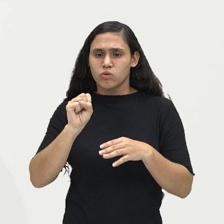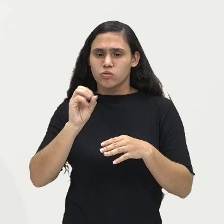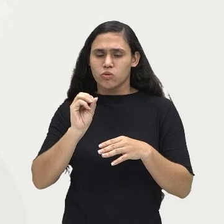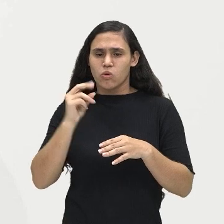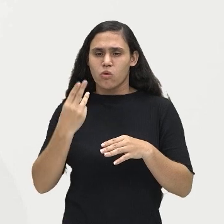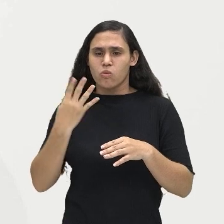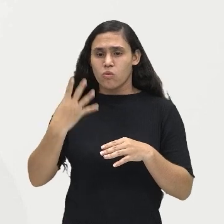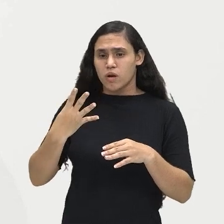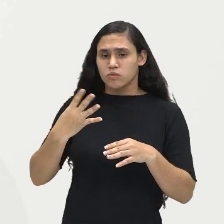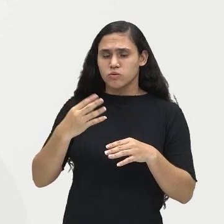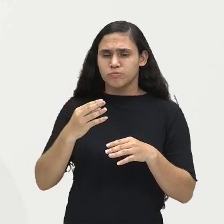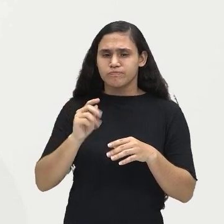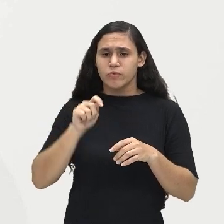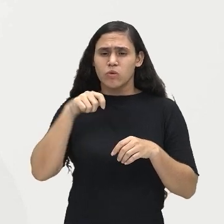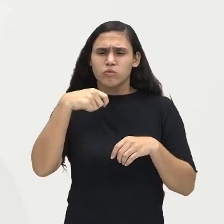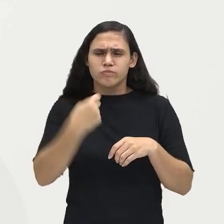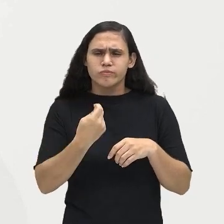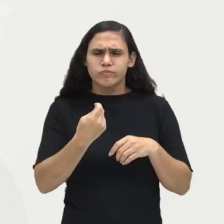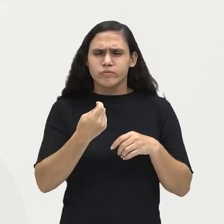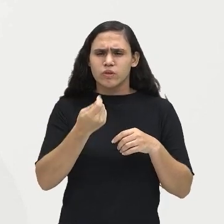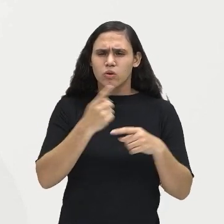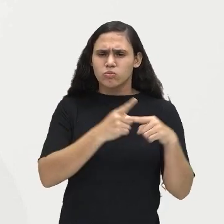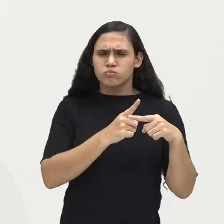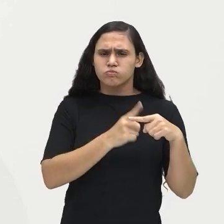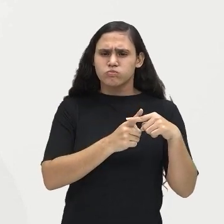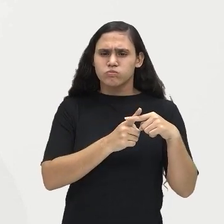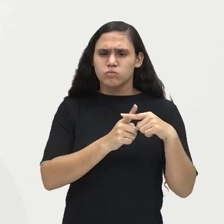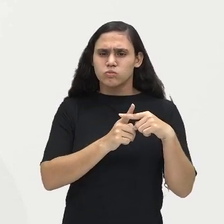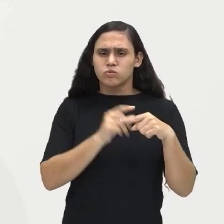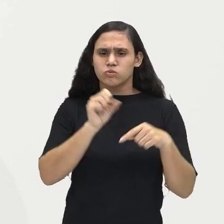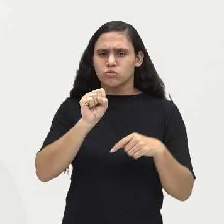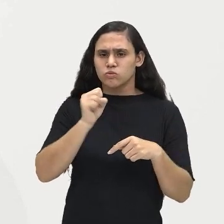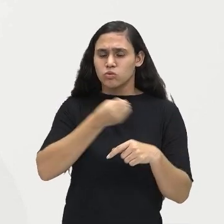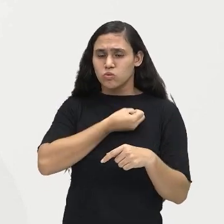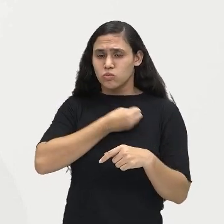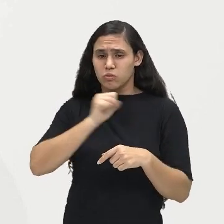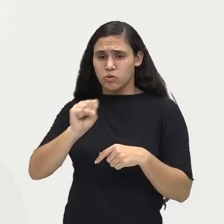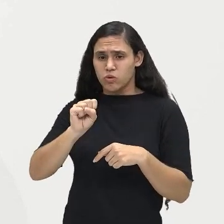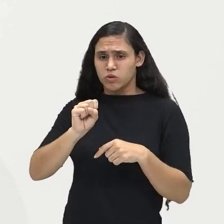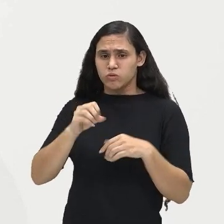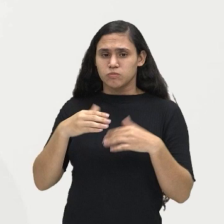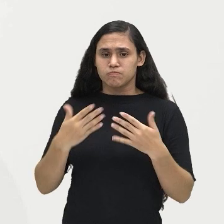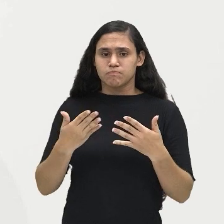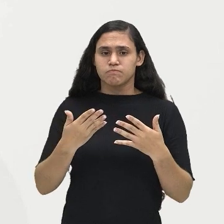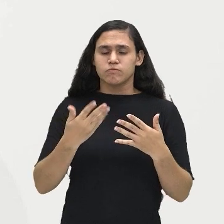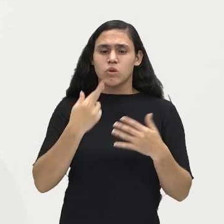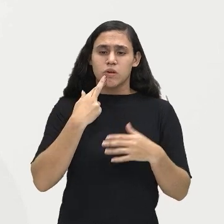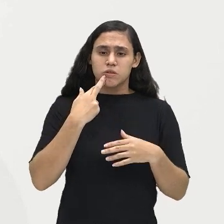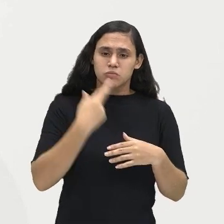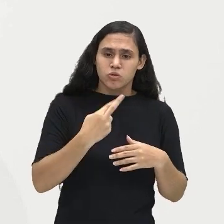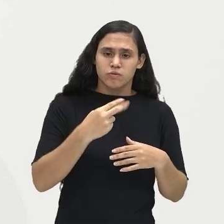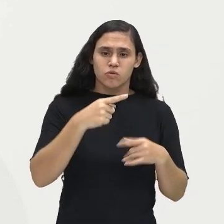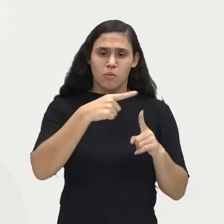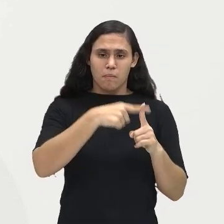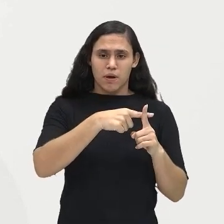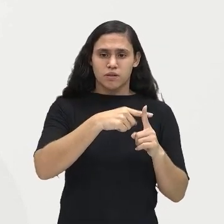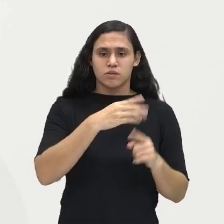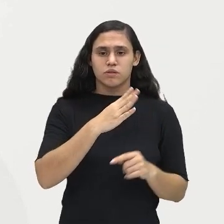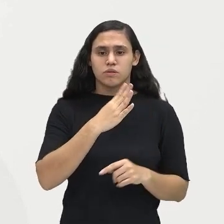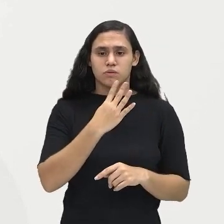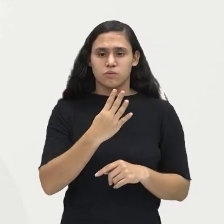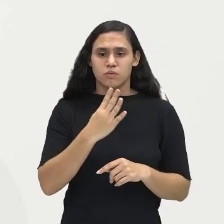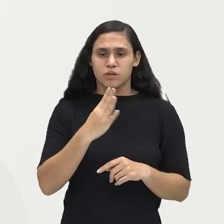8? Positivo. Então por isso ficou mais 4 a nossa resposta. Ok? Continuando